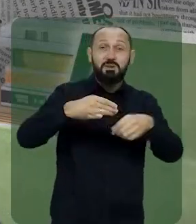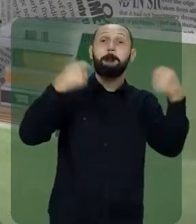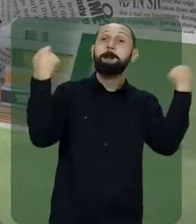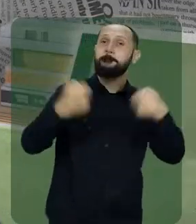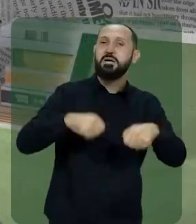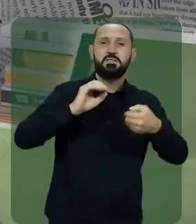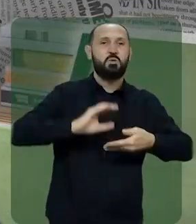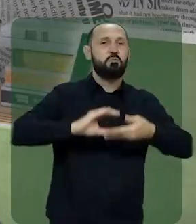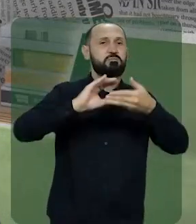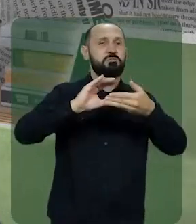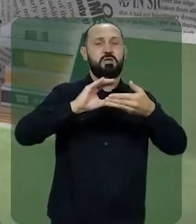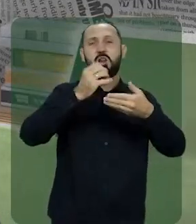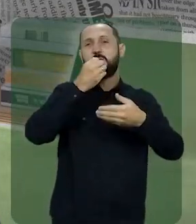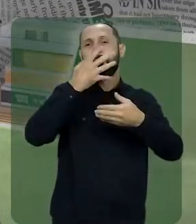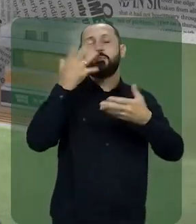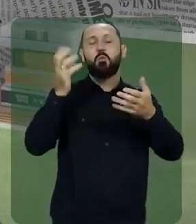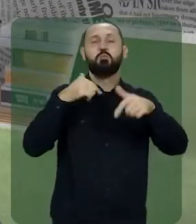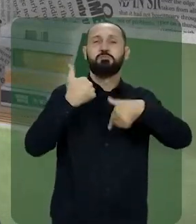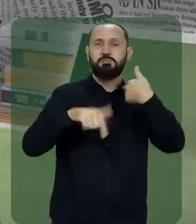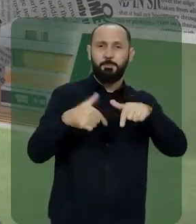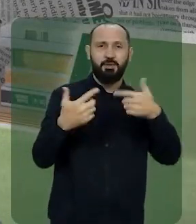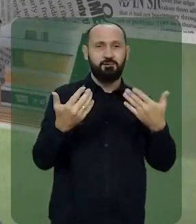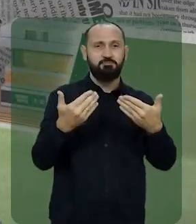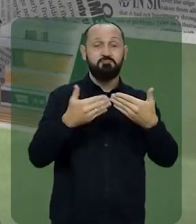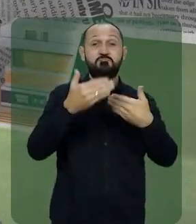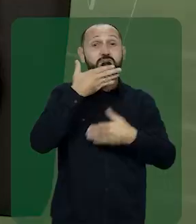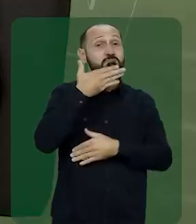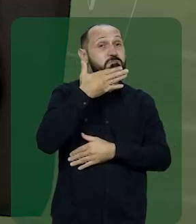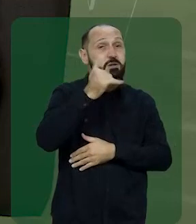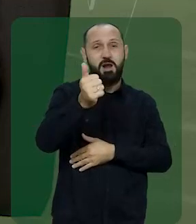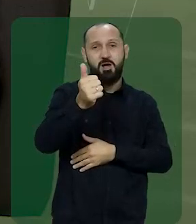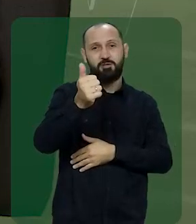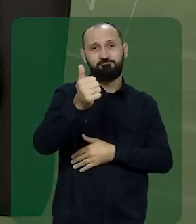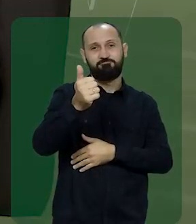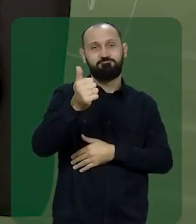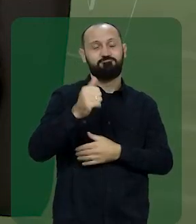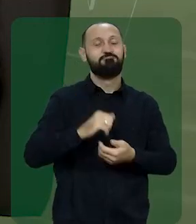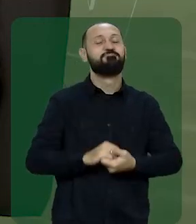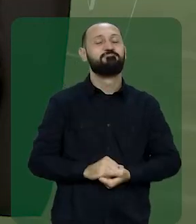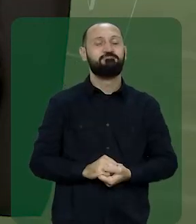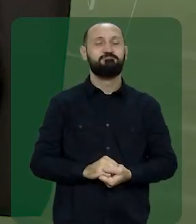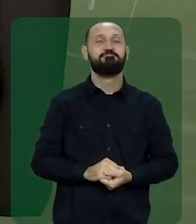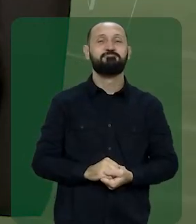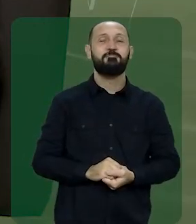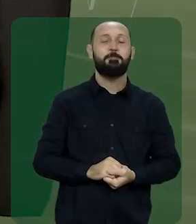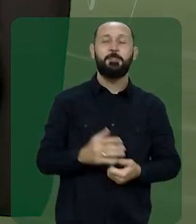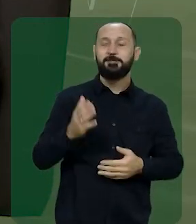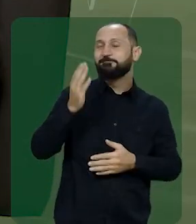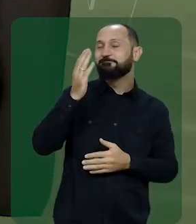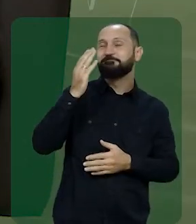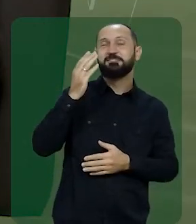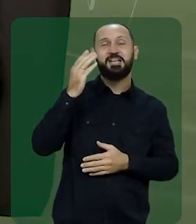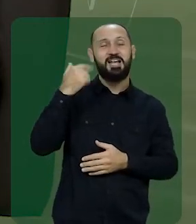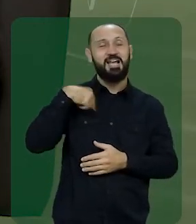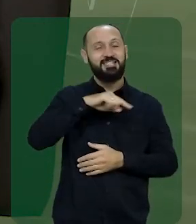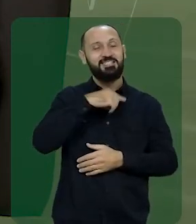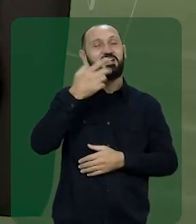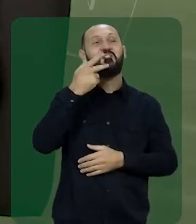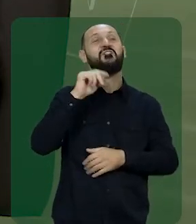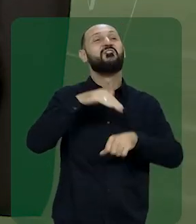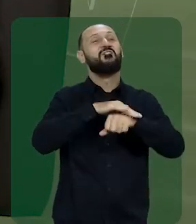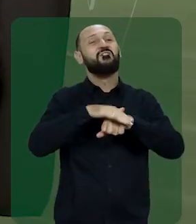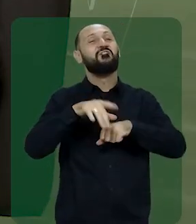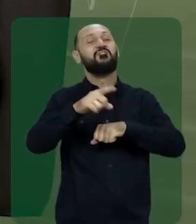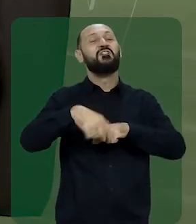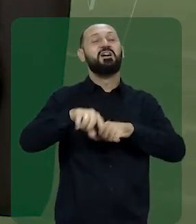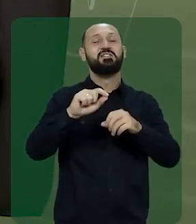apoiar a criação dos demais. Okay. É fundamental, não tenho dúvida de que os municípios precisam ter os seus conselhos funcionando.